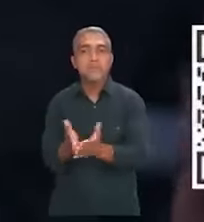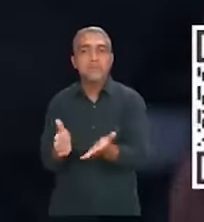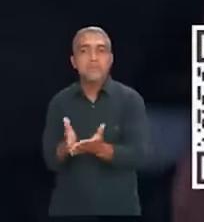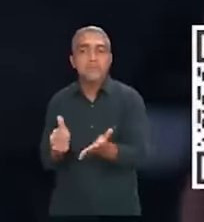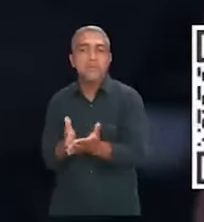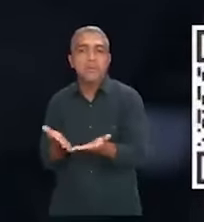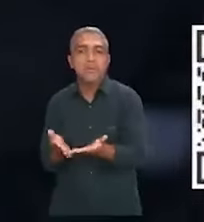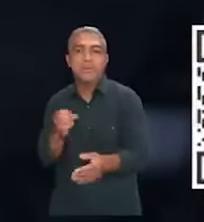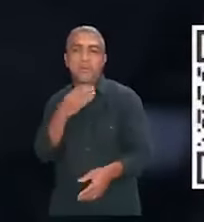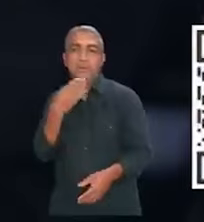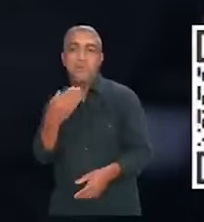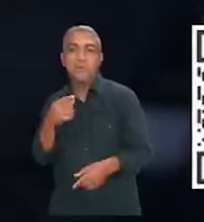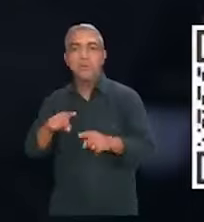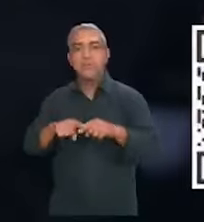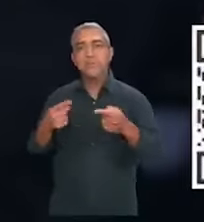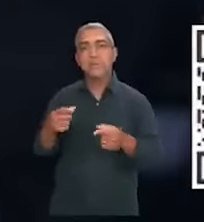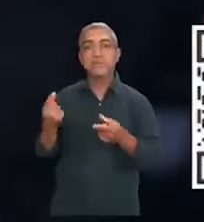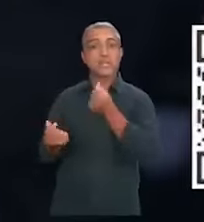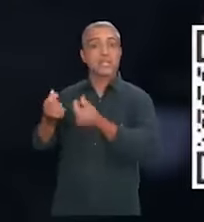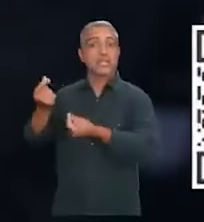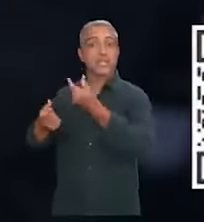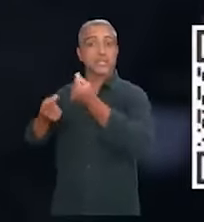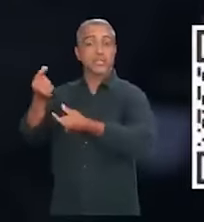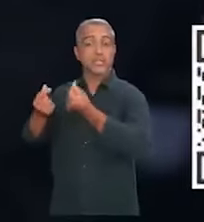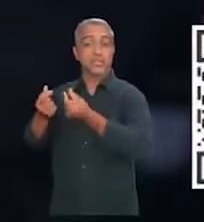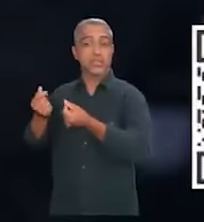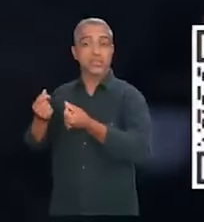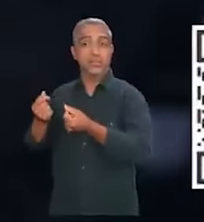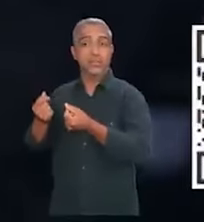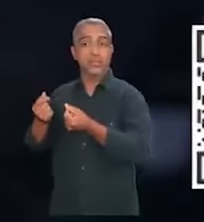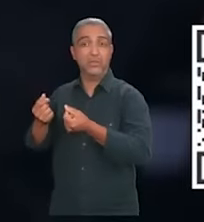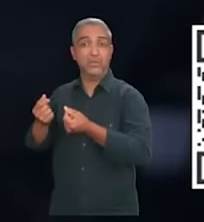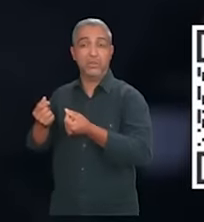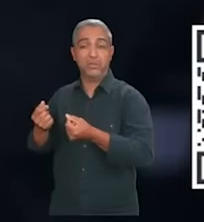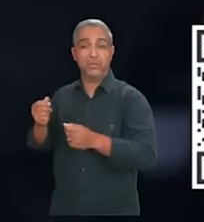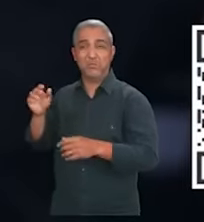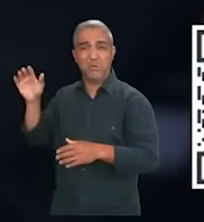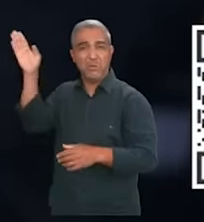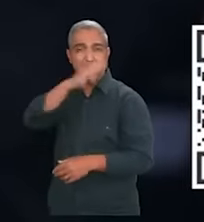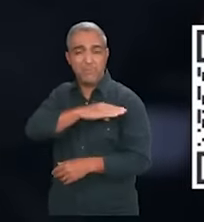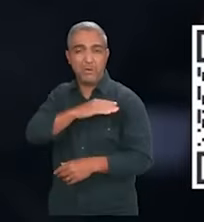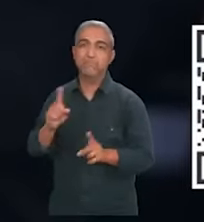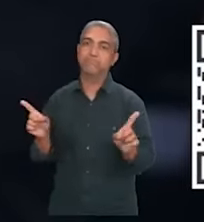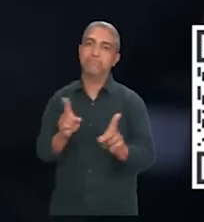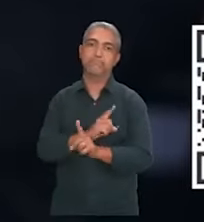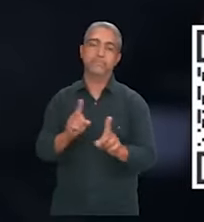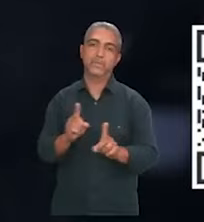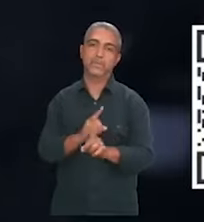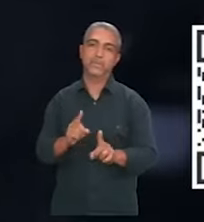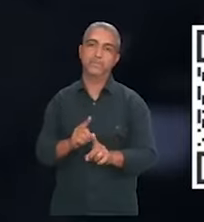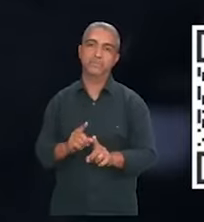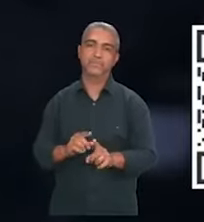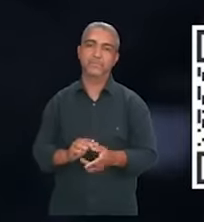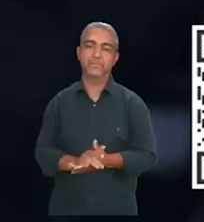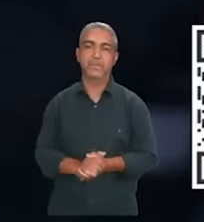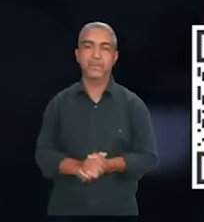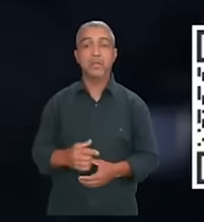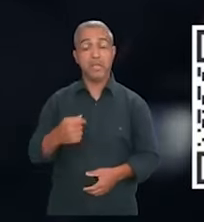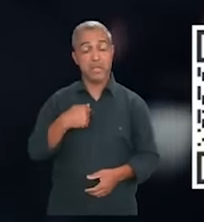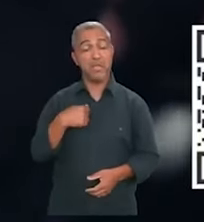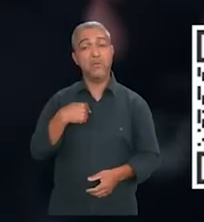você herdou e portanto não tem valor algum Ah eu mesmo eh quando me